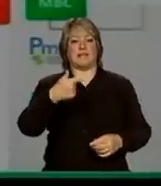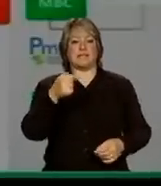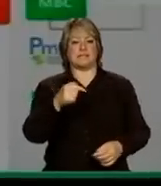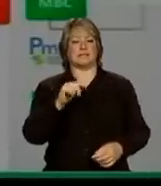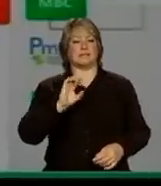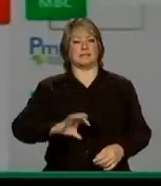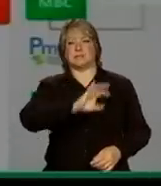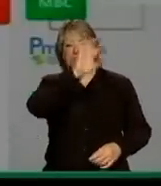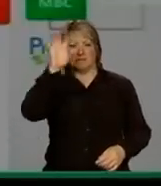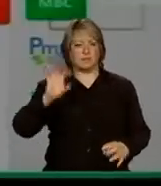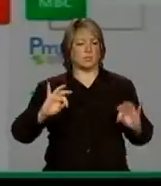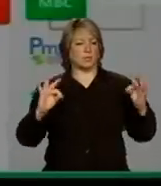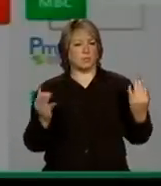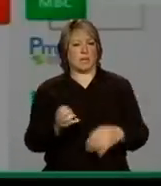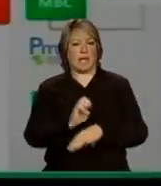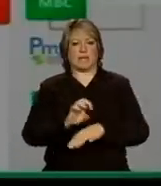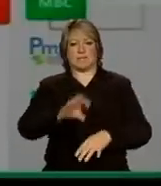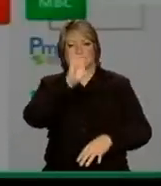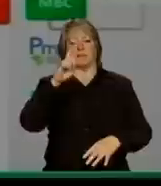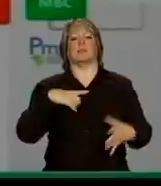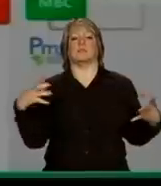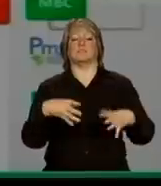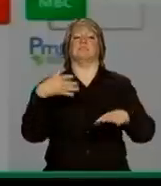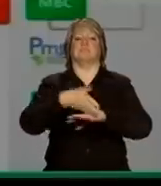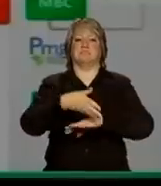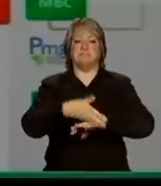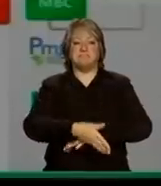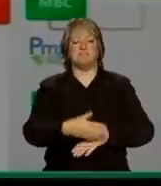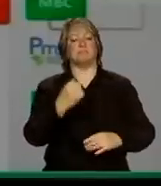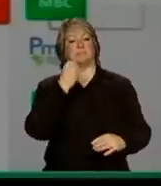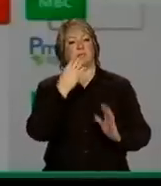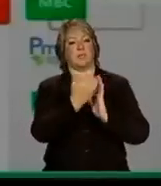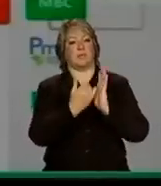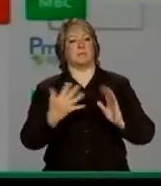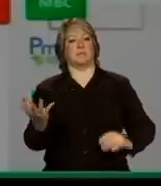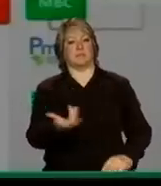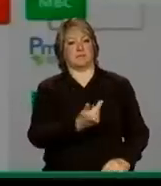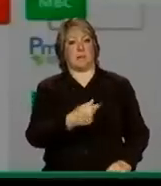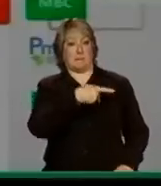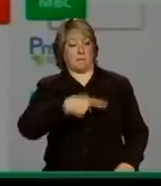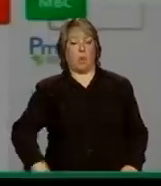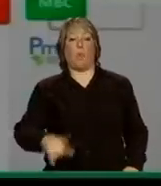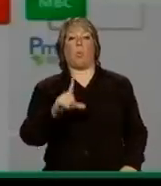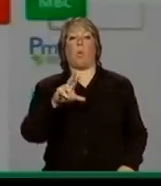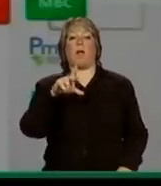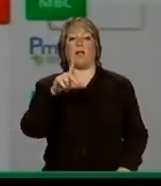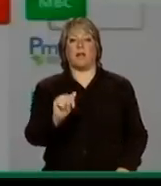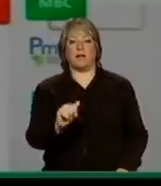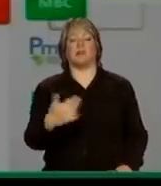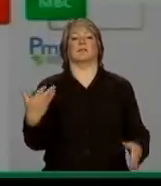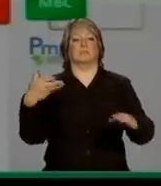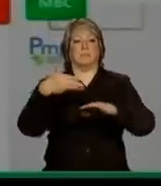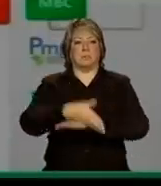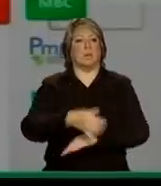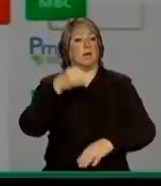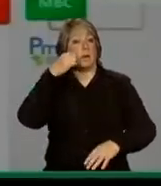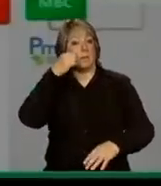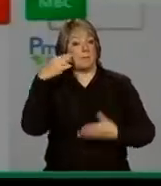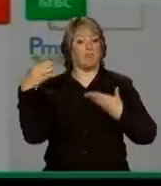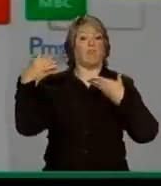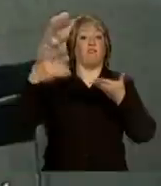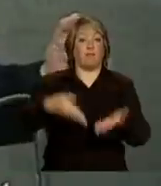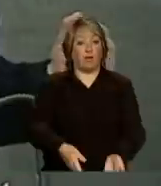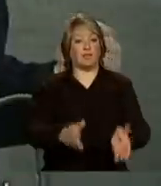participação é um programa Fantástico né Eh o presidente Lula participou até pessoalmente